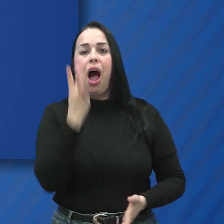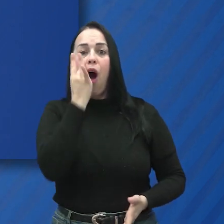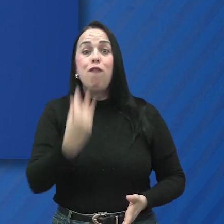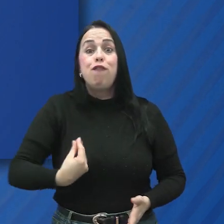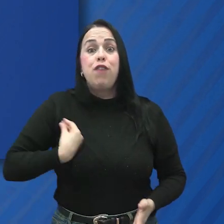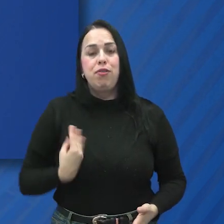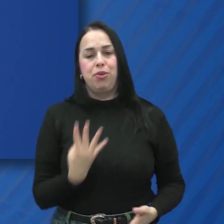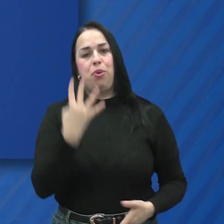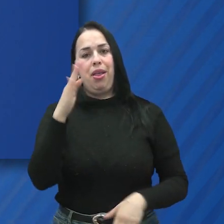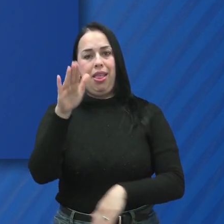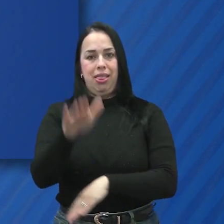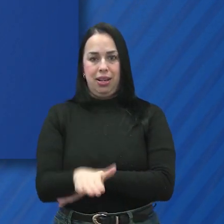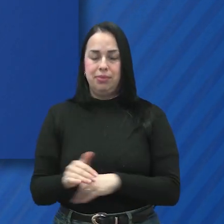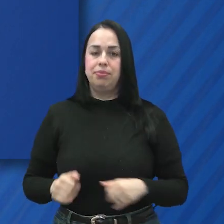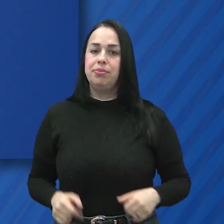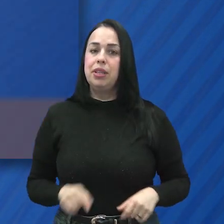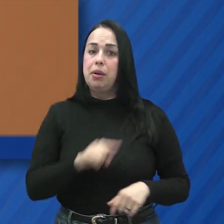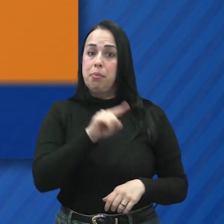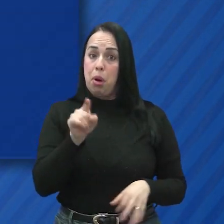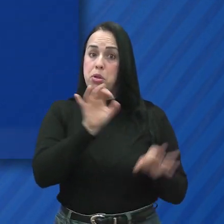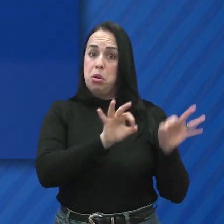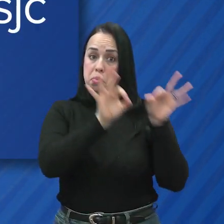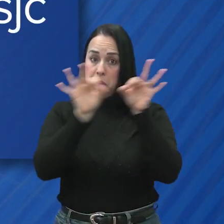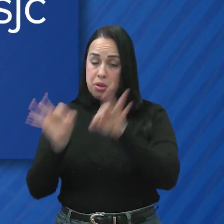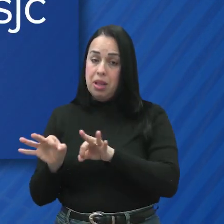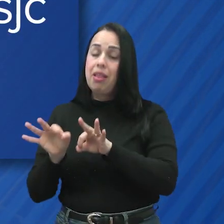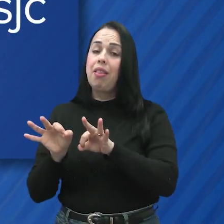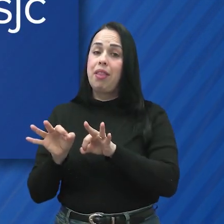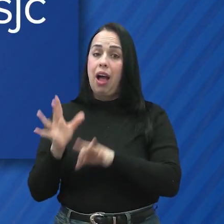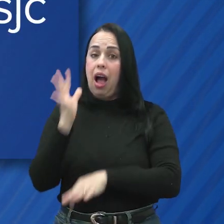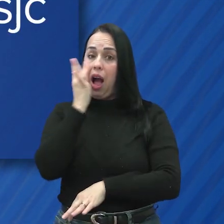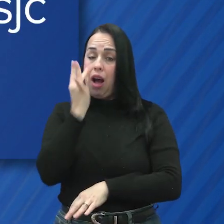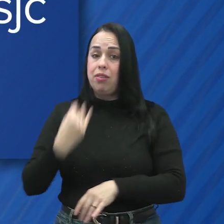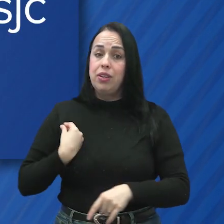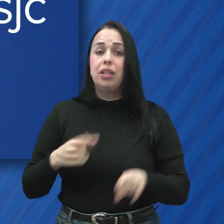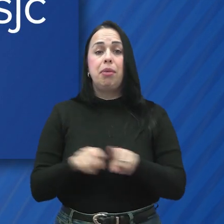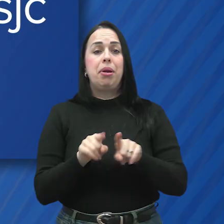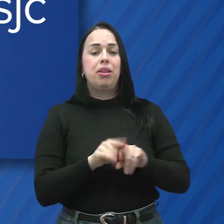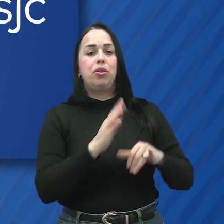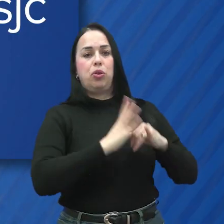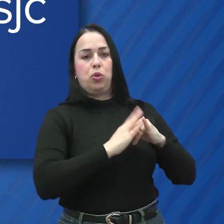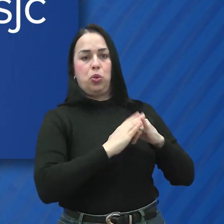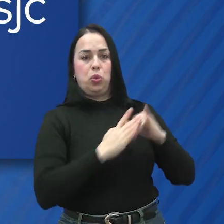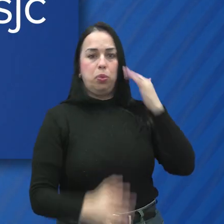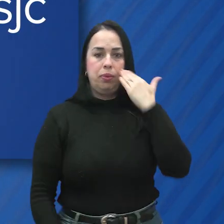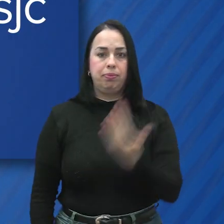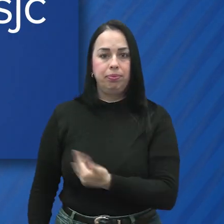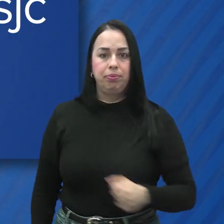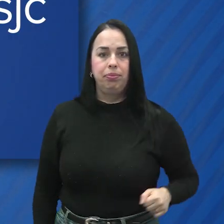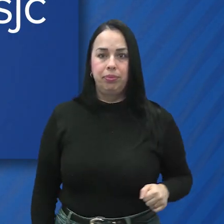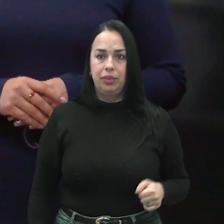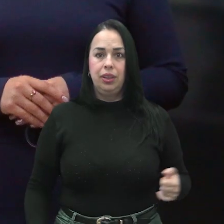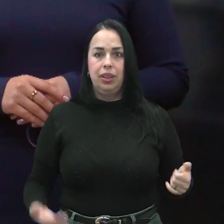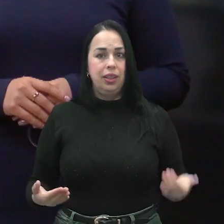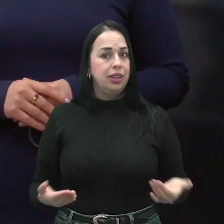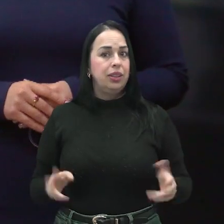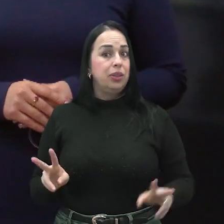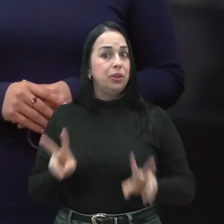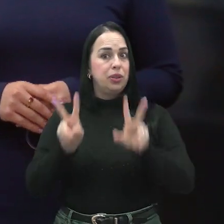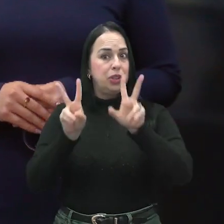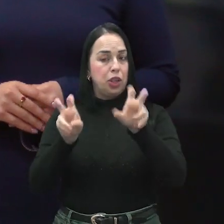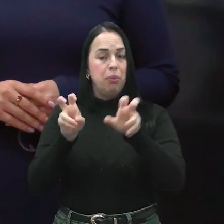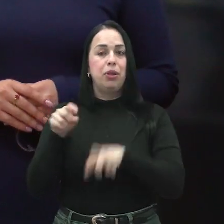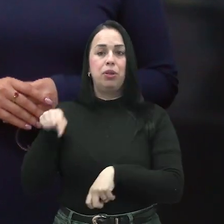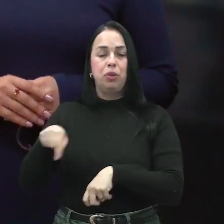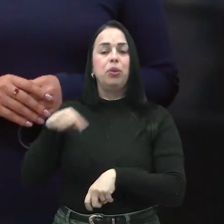ao vivo a partir das 4 horas da tarde. Você pode acompanhar os trabalhos em plenário na íntegra, no nosso canal do YouTube. Ainda sobre